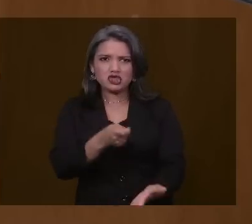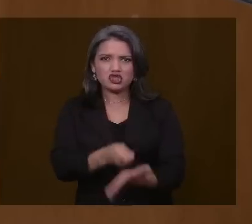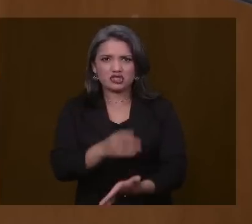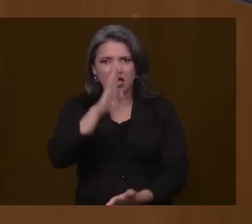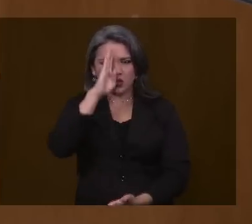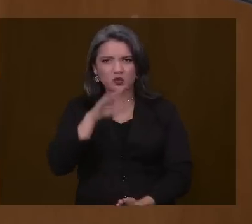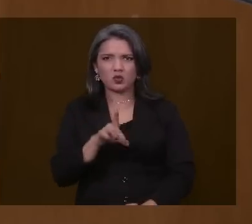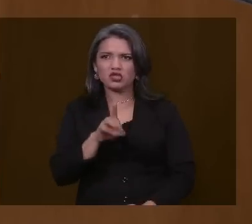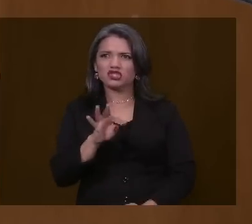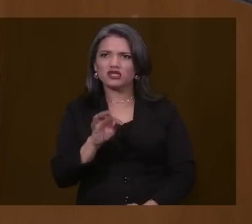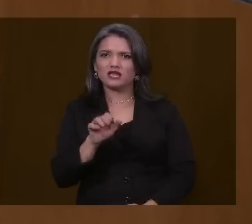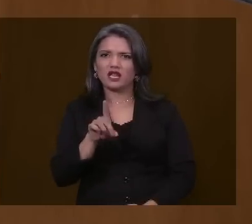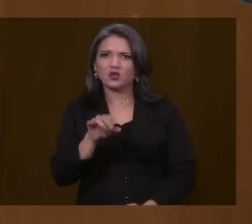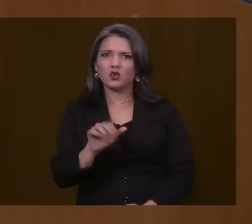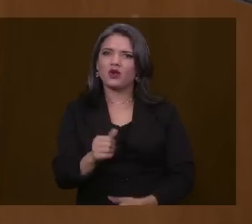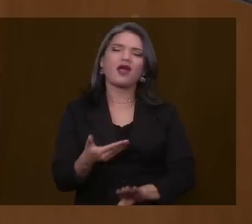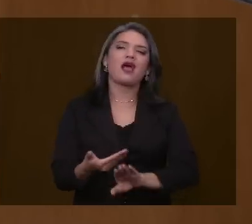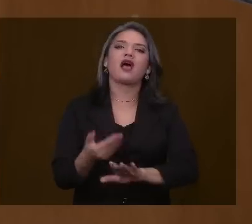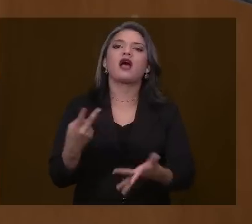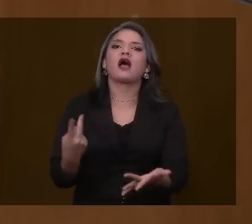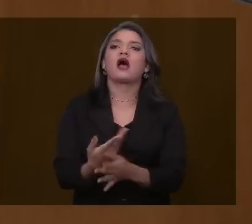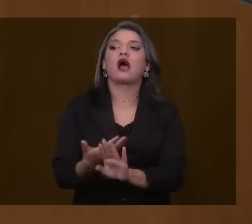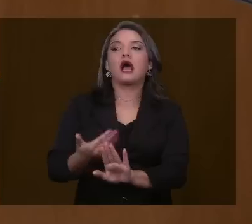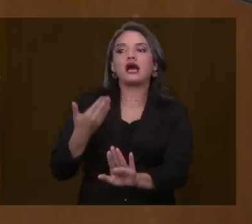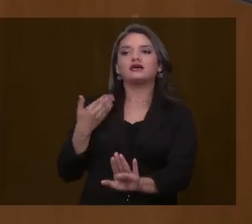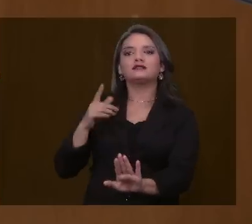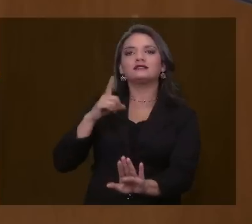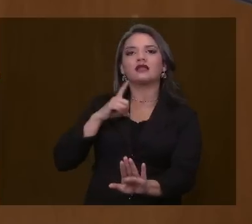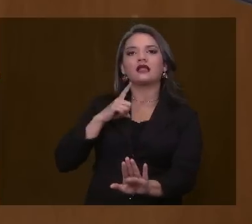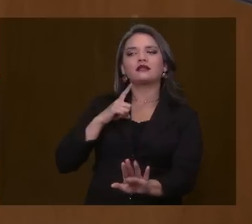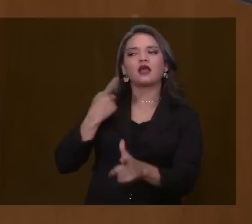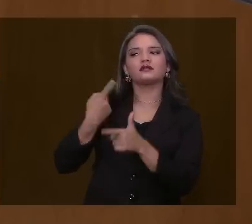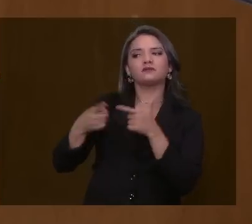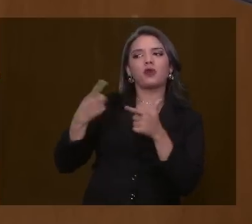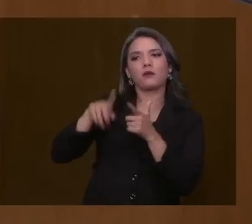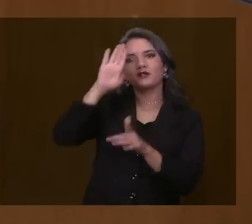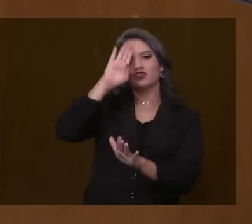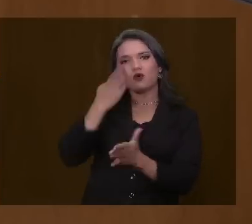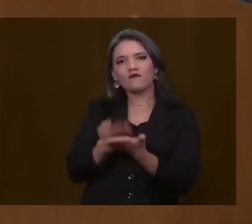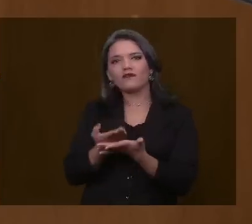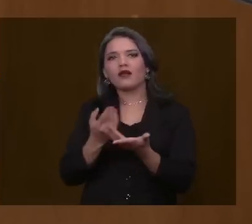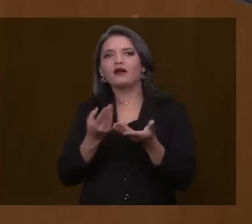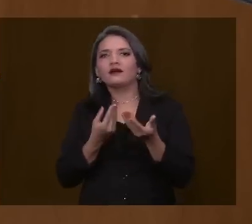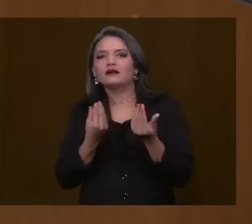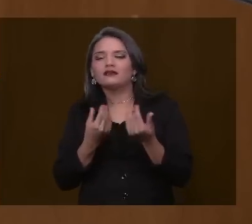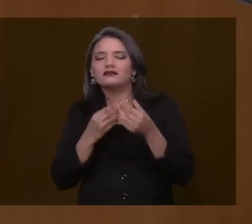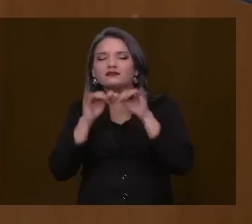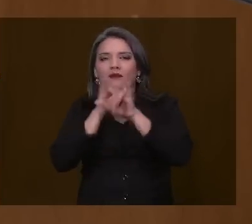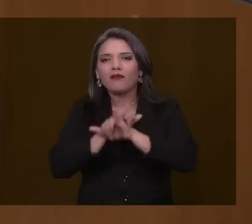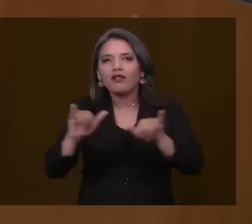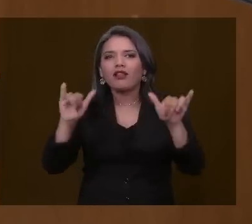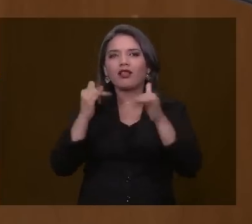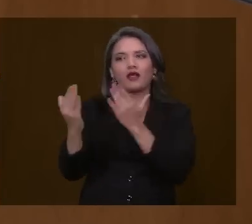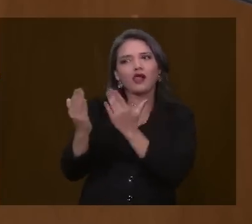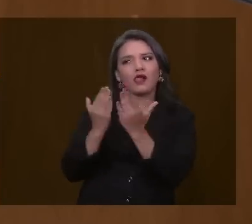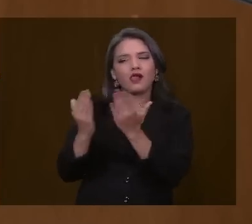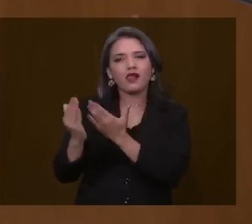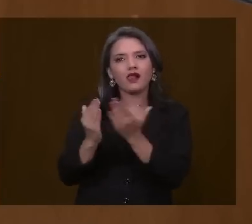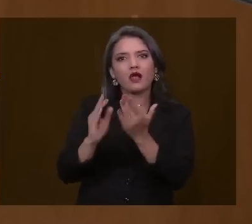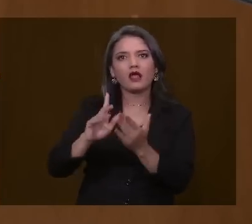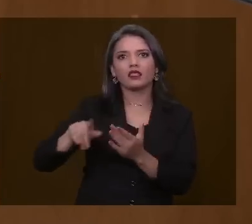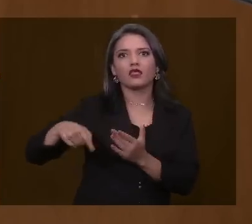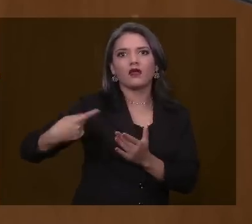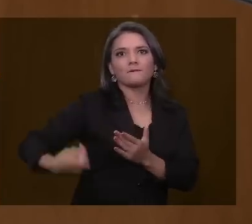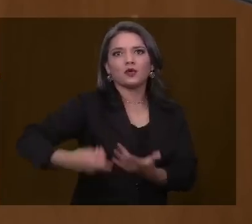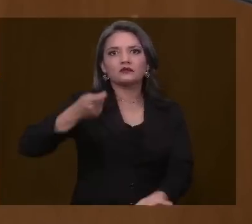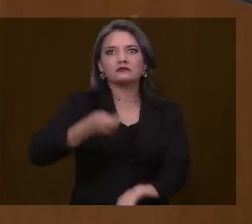por uma crise de confiança, inoculada exatamente pelas forças políticas autocráticas.